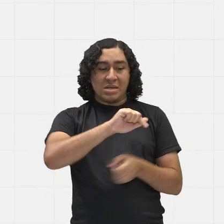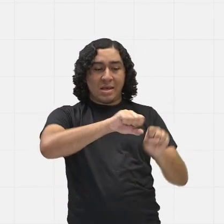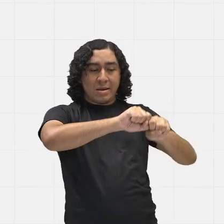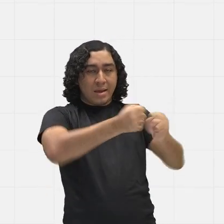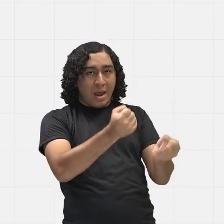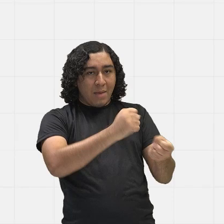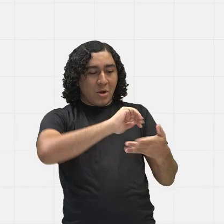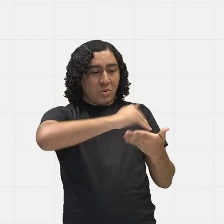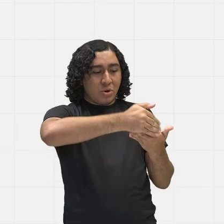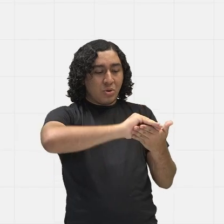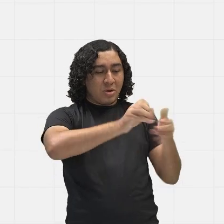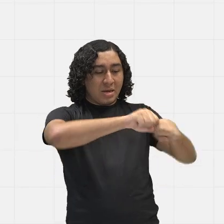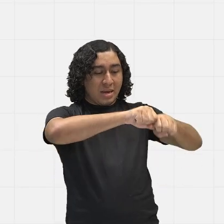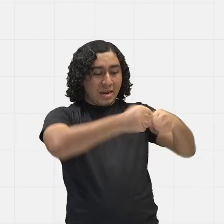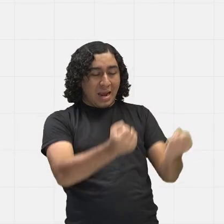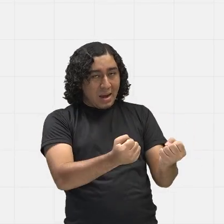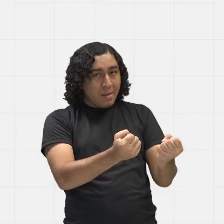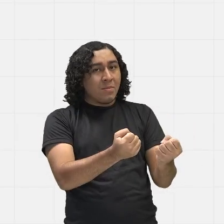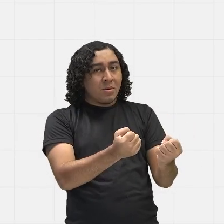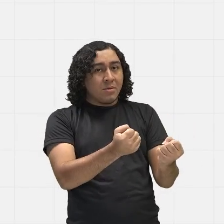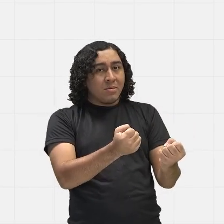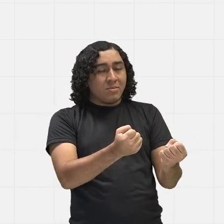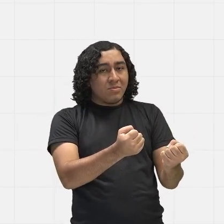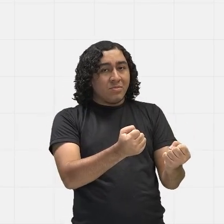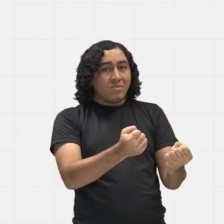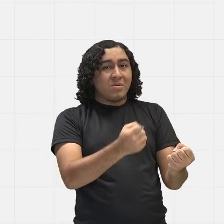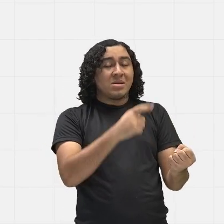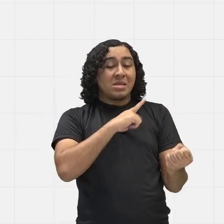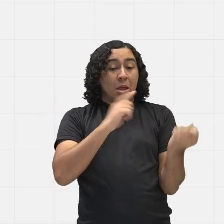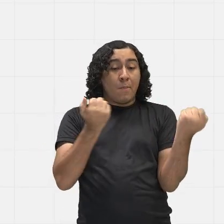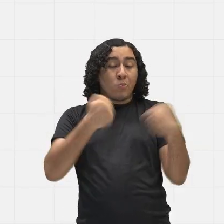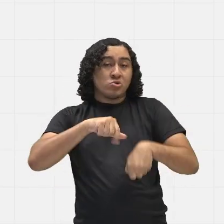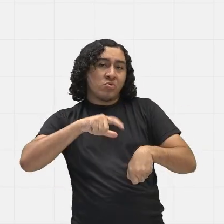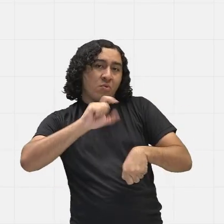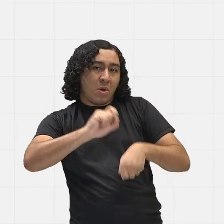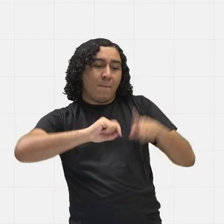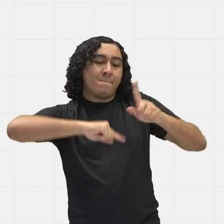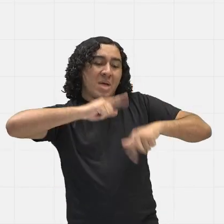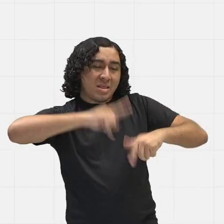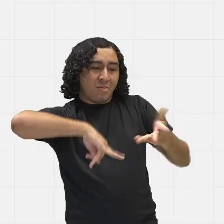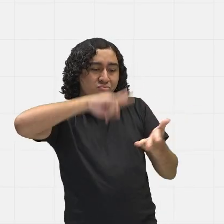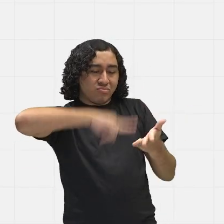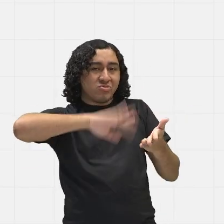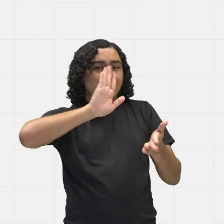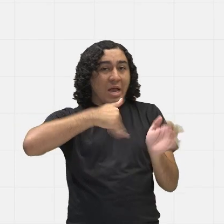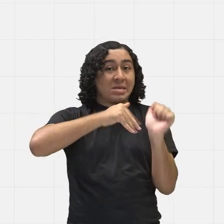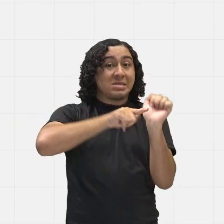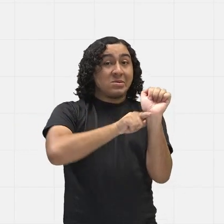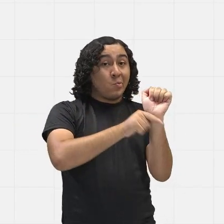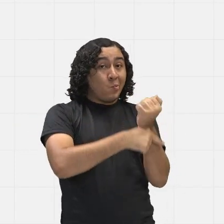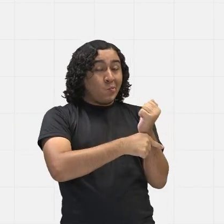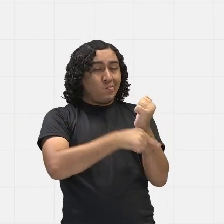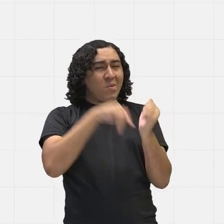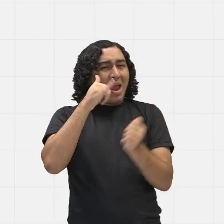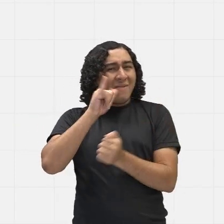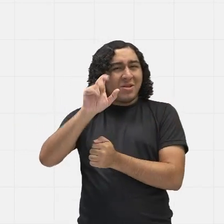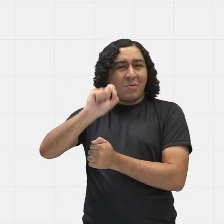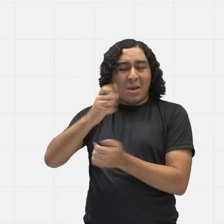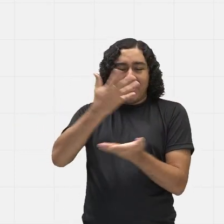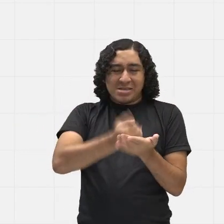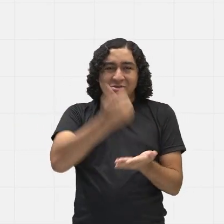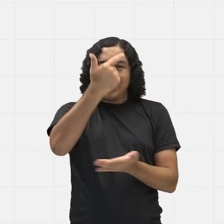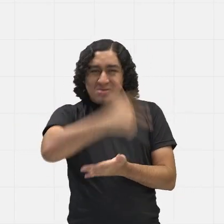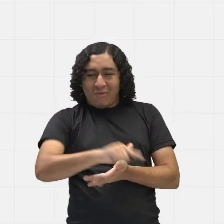danificar, de alguma forma, eles vão conseguir salvar esse material para vocês, tá bom? Para você não ter que estar solicitando